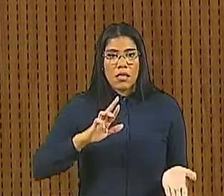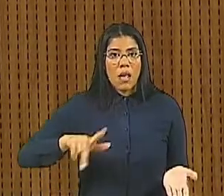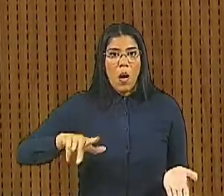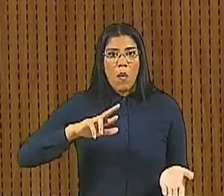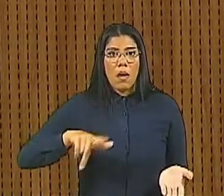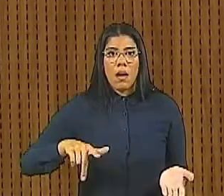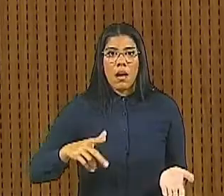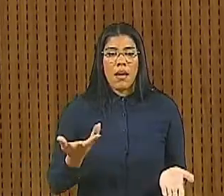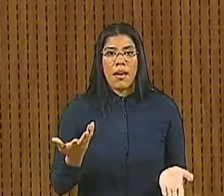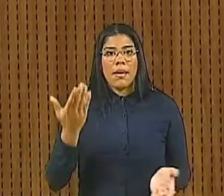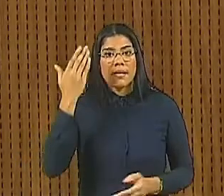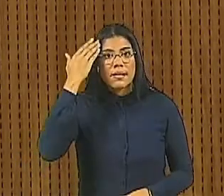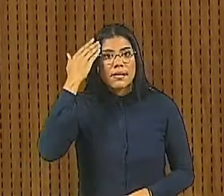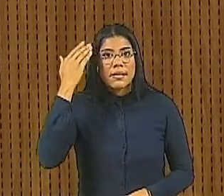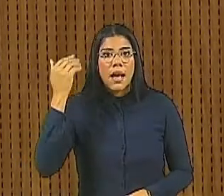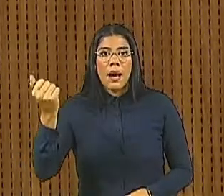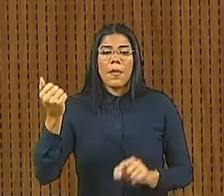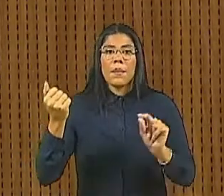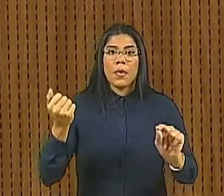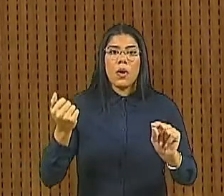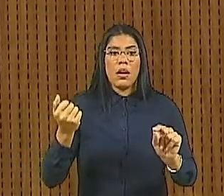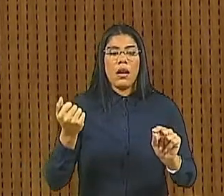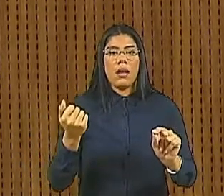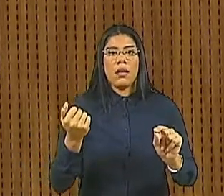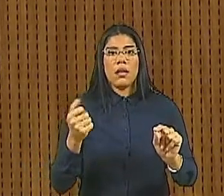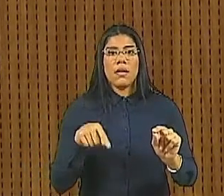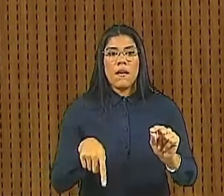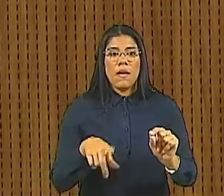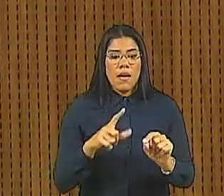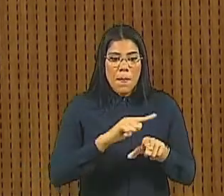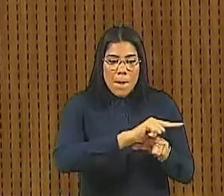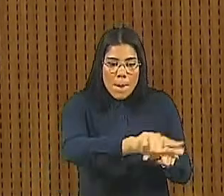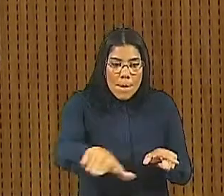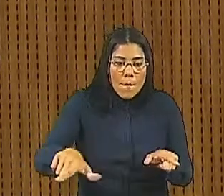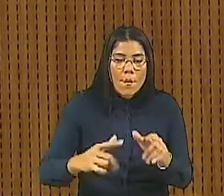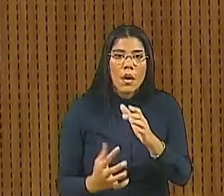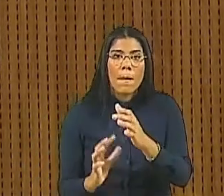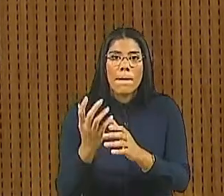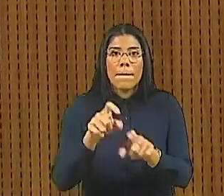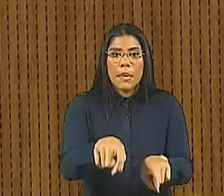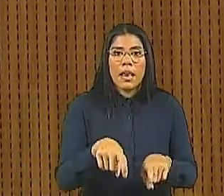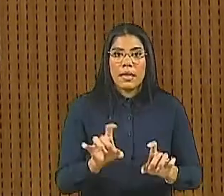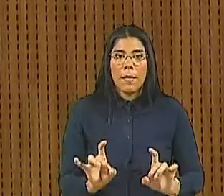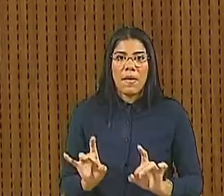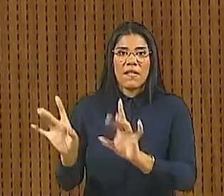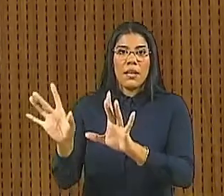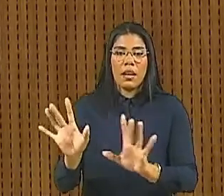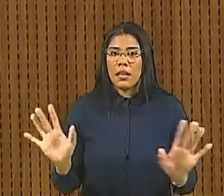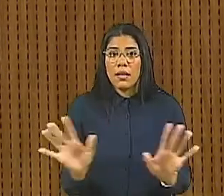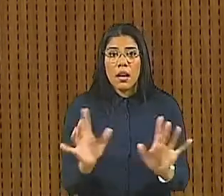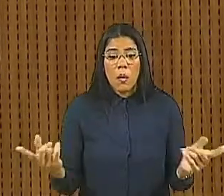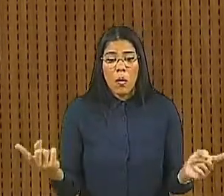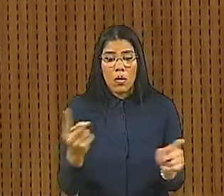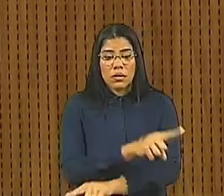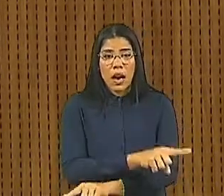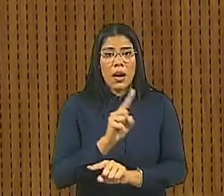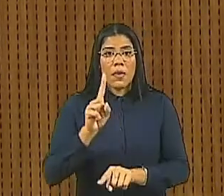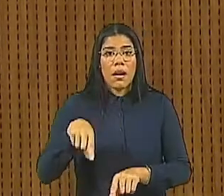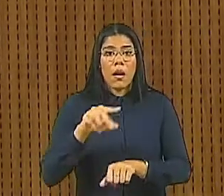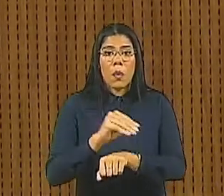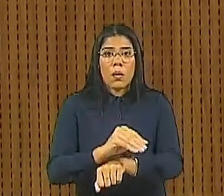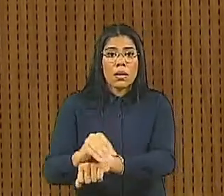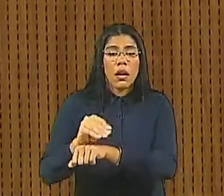A sabedoria é deixar a floresta em pé e gerar justiça social e ambiental.